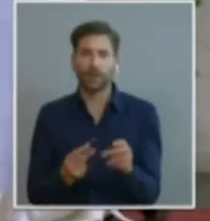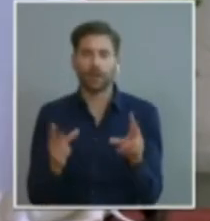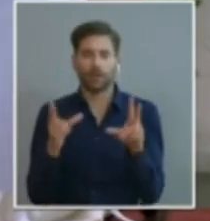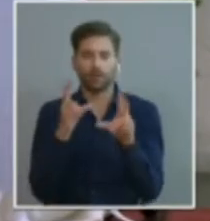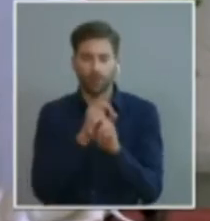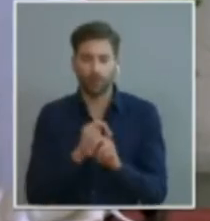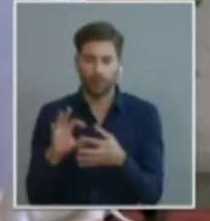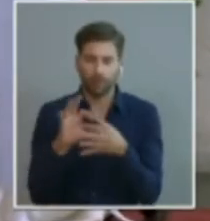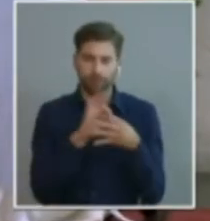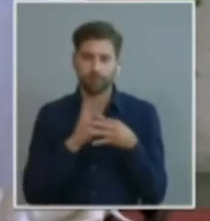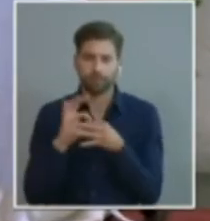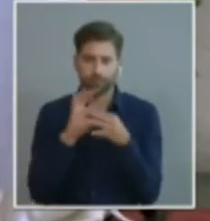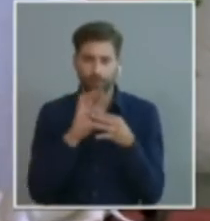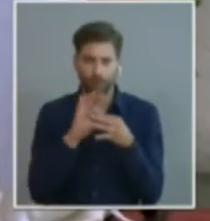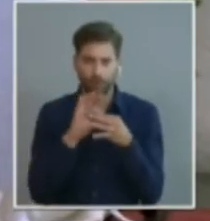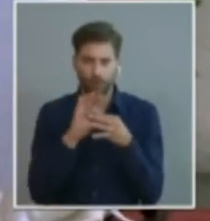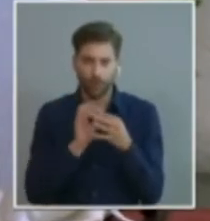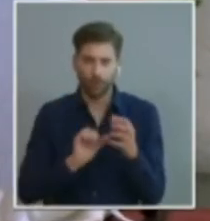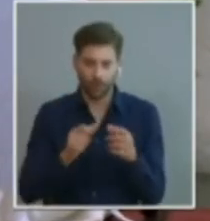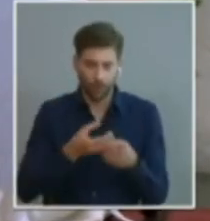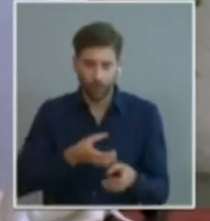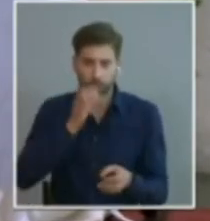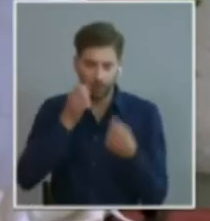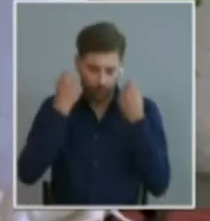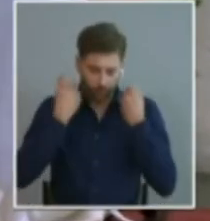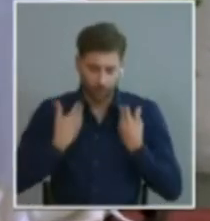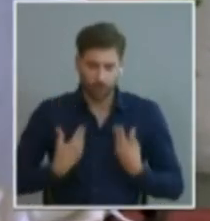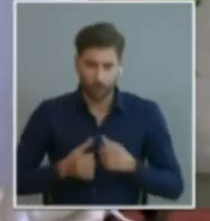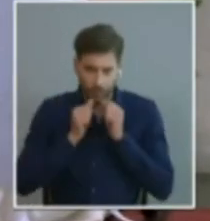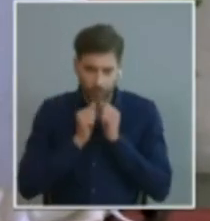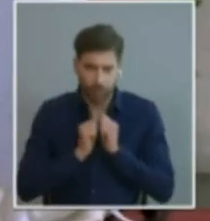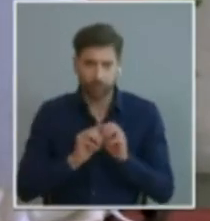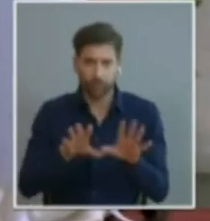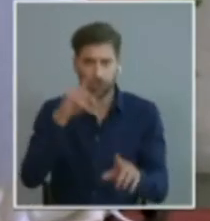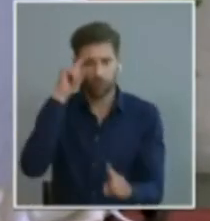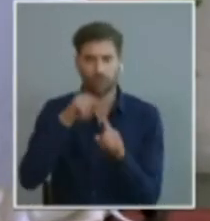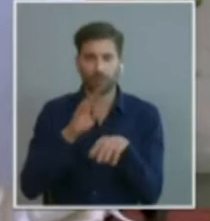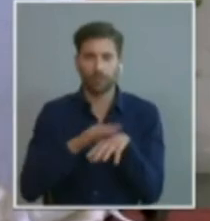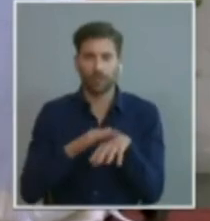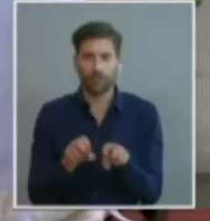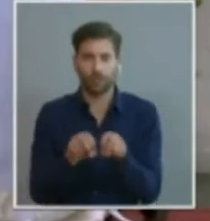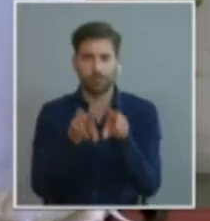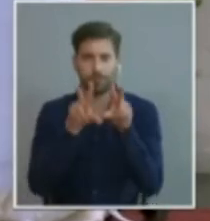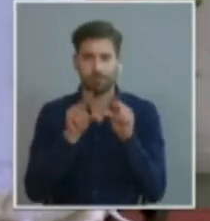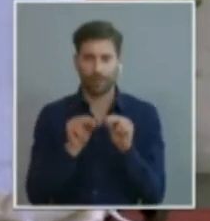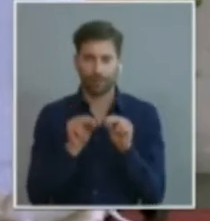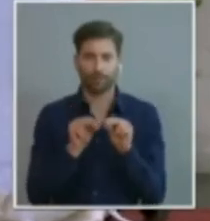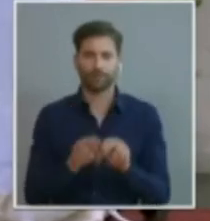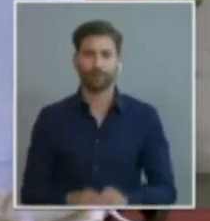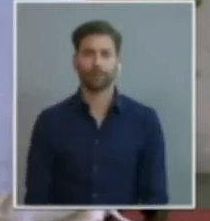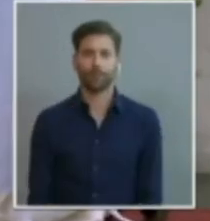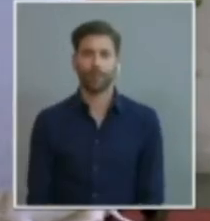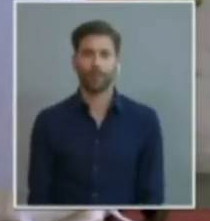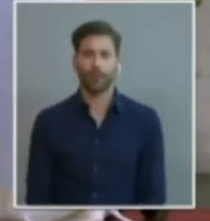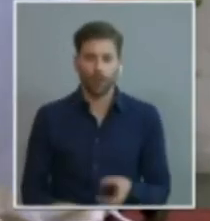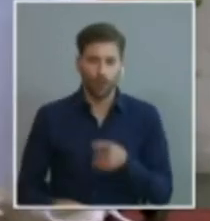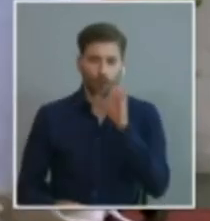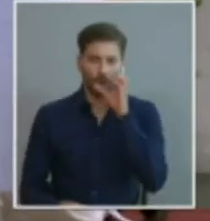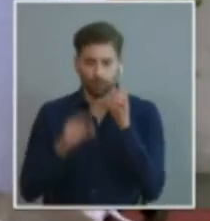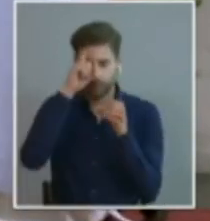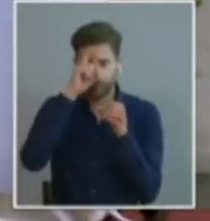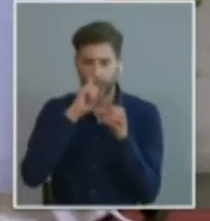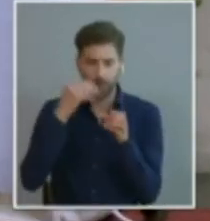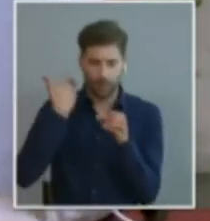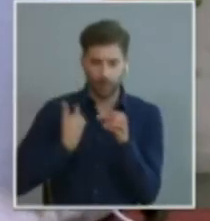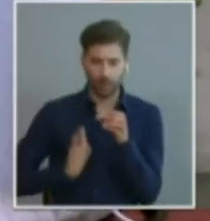aliança, que será derramado por vós e por todos para a remissão dos pecados. Fazei isto em memória